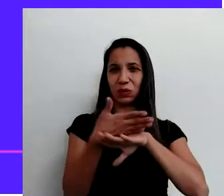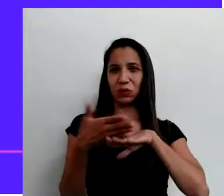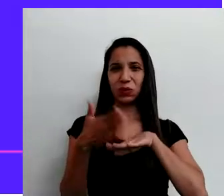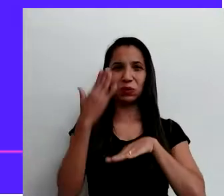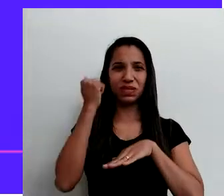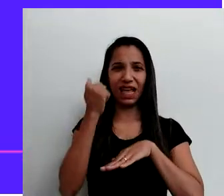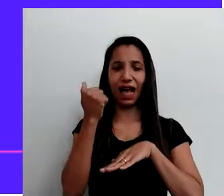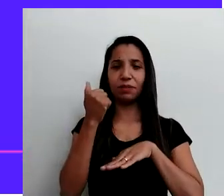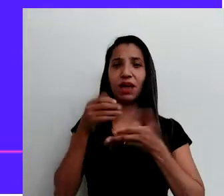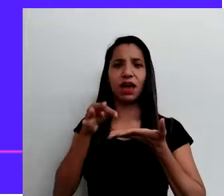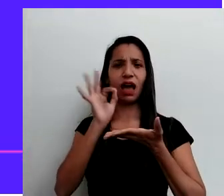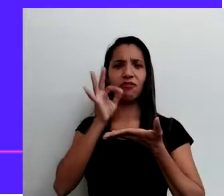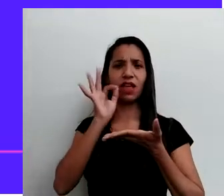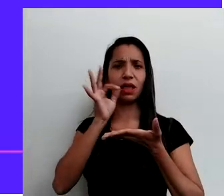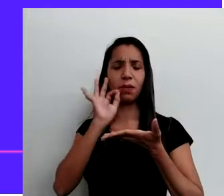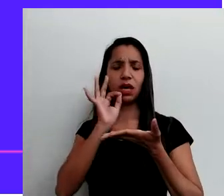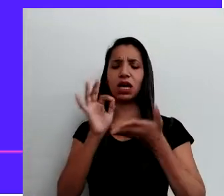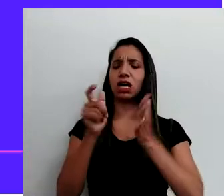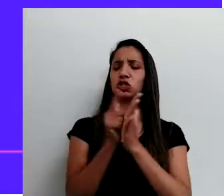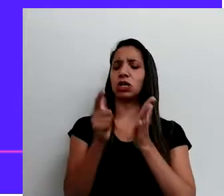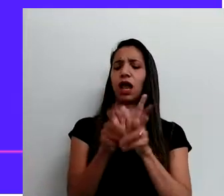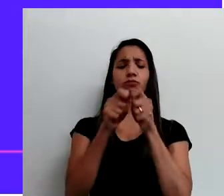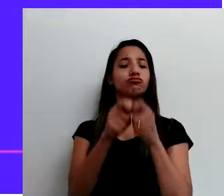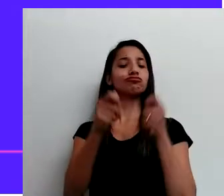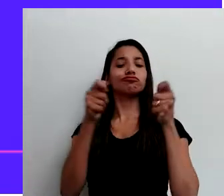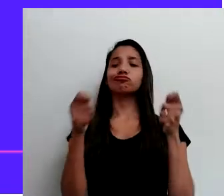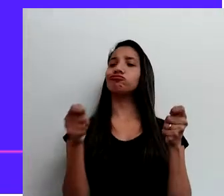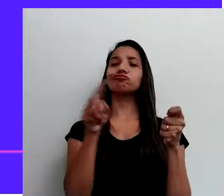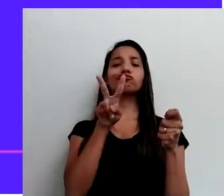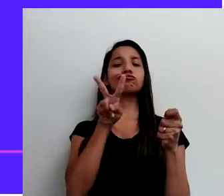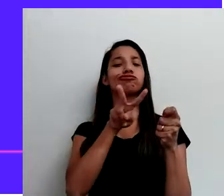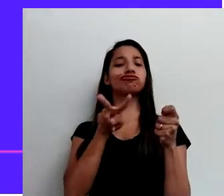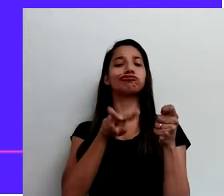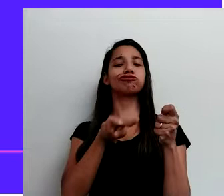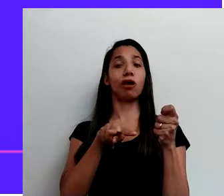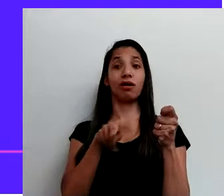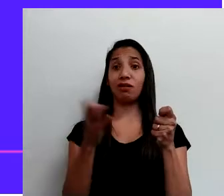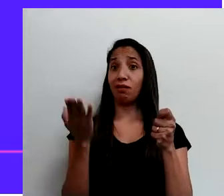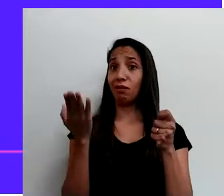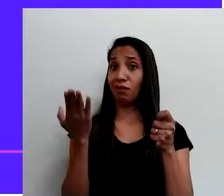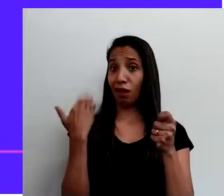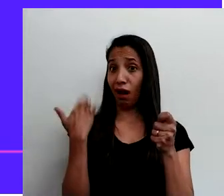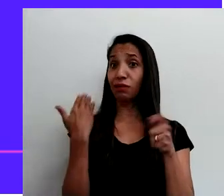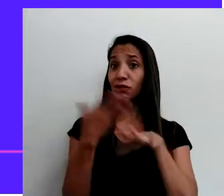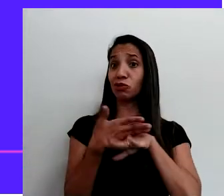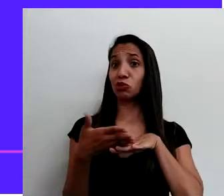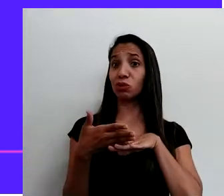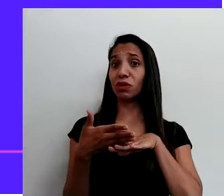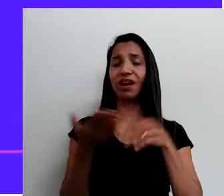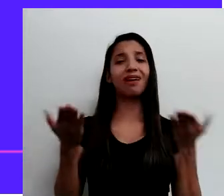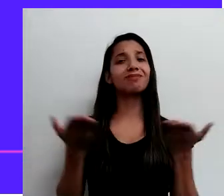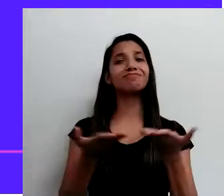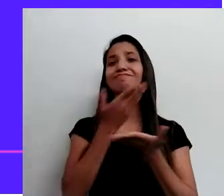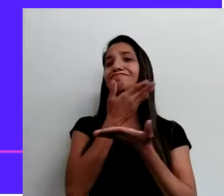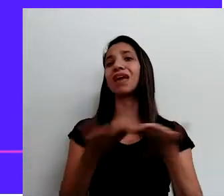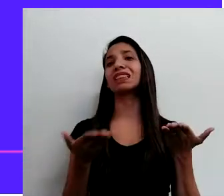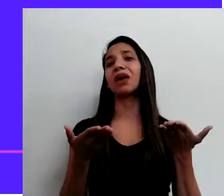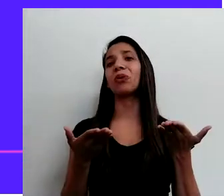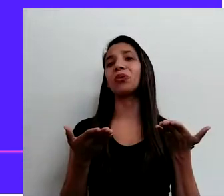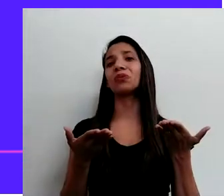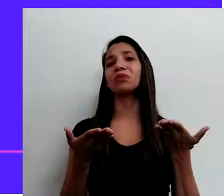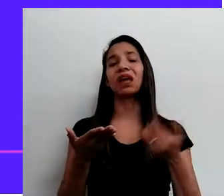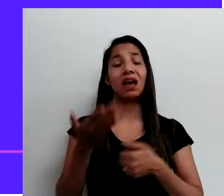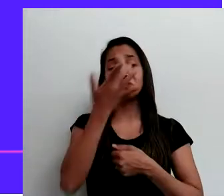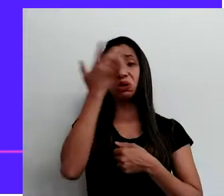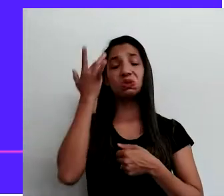abrir o jornal? Quer dizer, hoje poderia ser a internet, mas as pessoas perderam o hábito de ver notícia, de